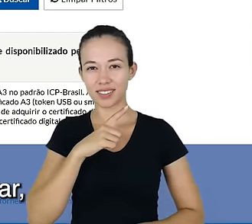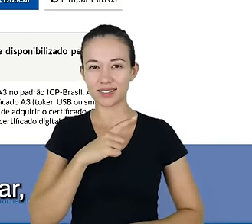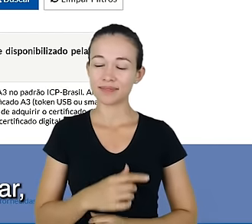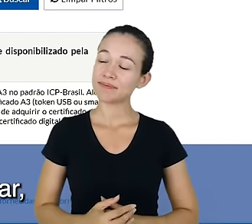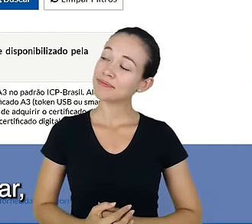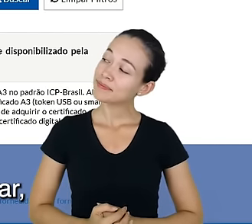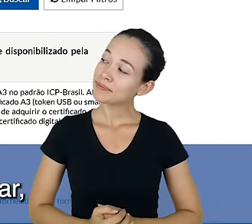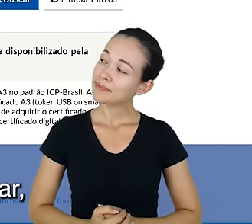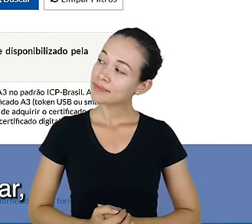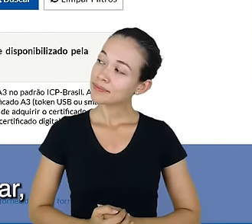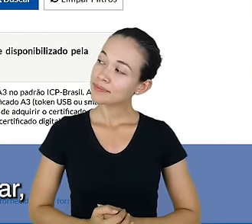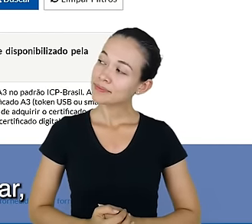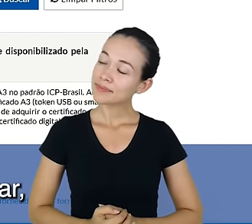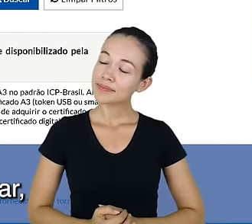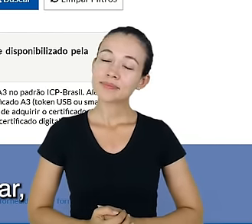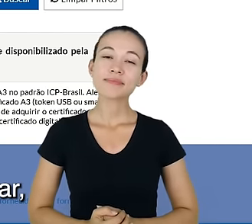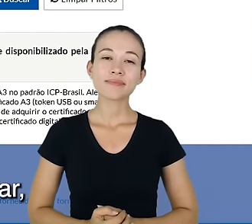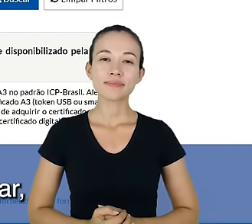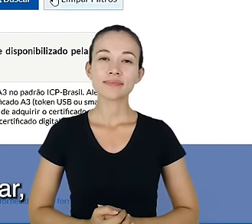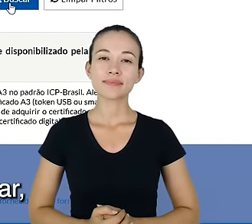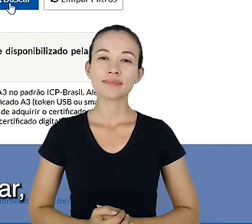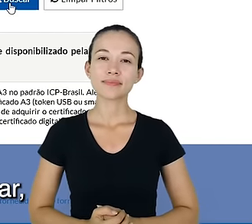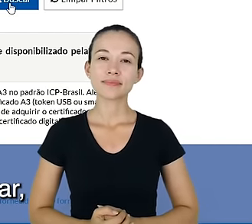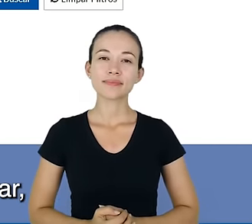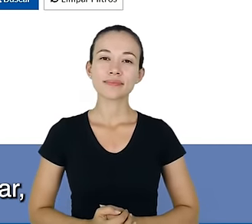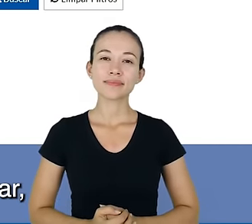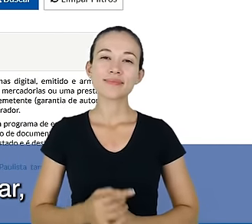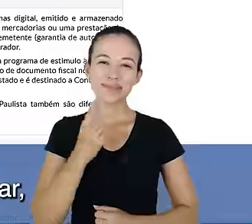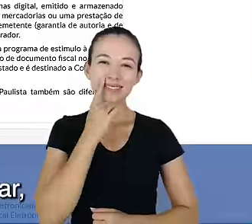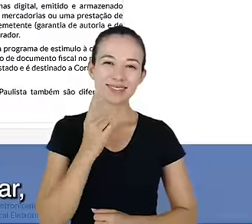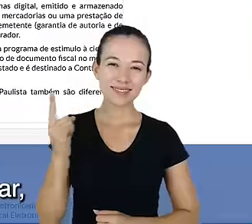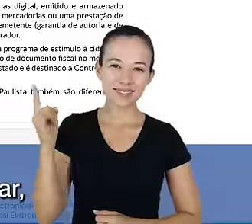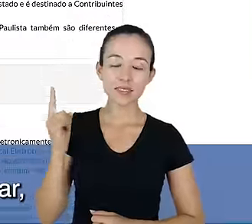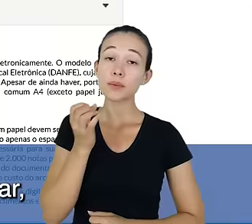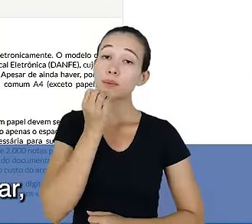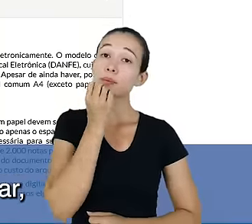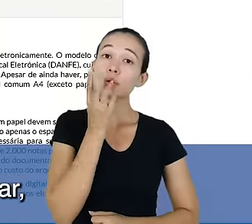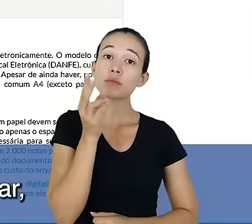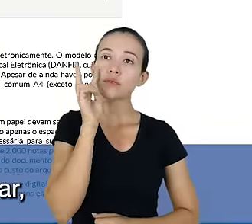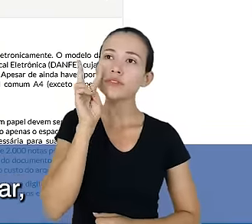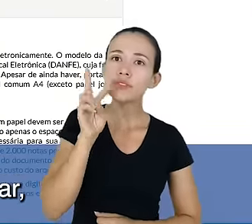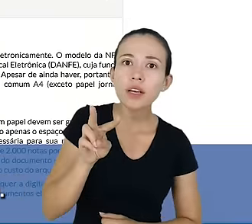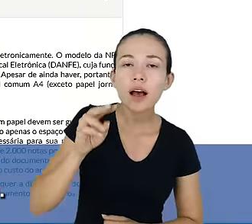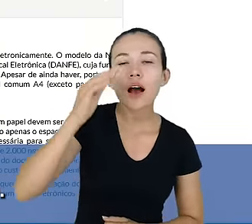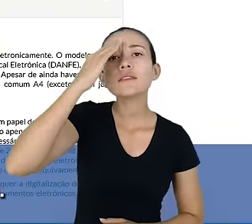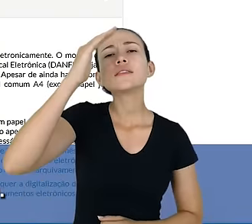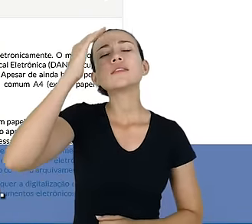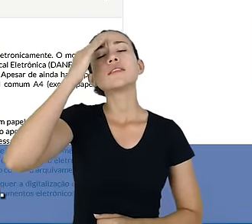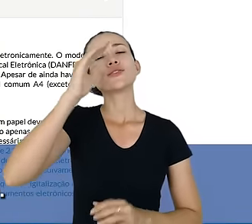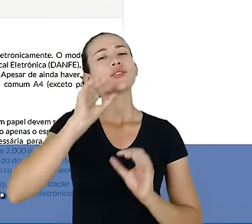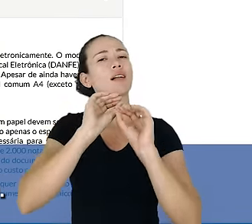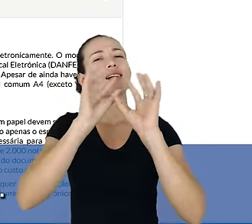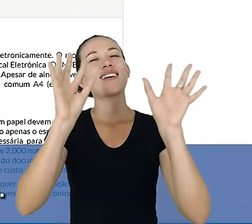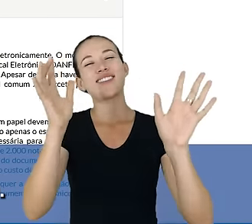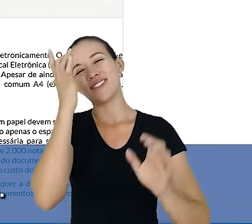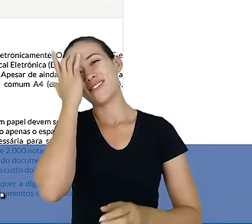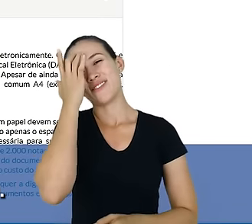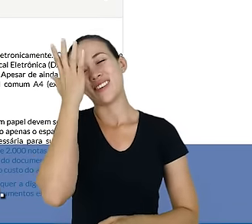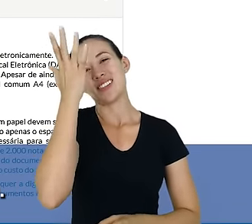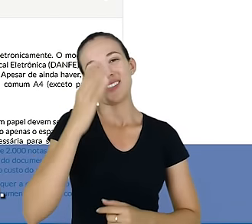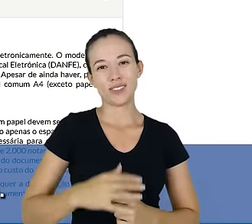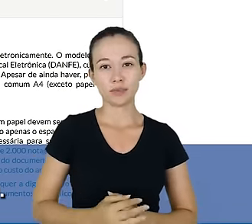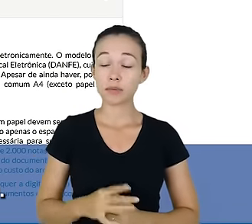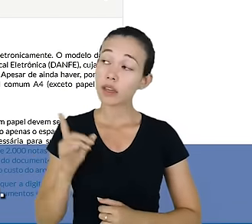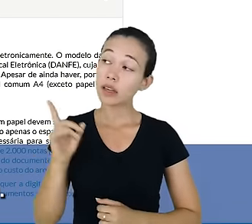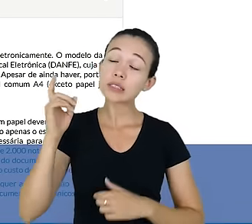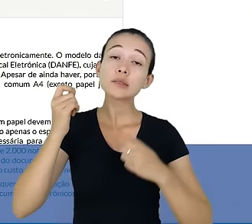uma situação mais fácil né de observar onde ele fala da parte de